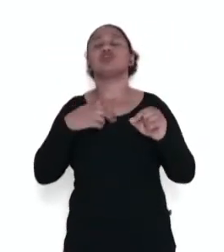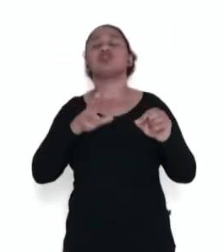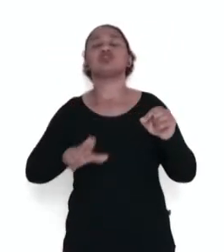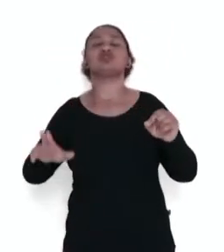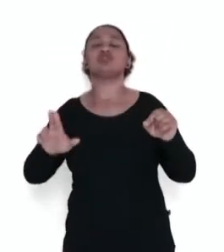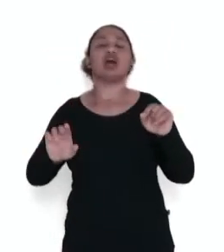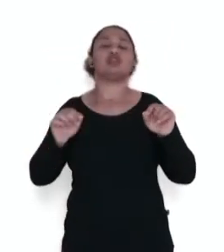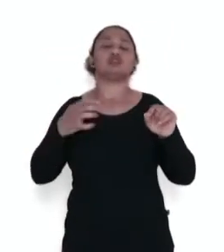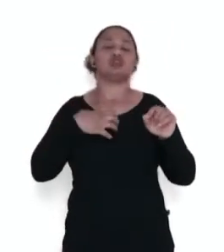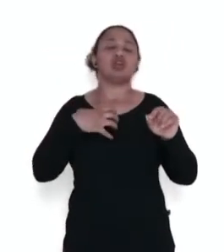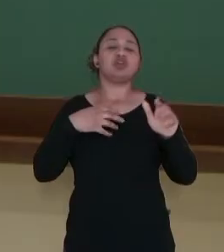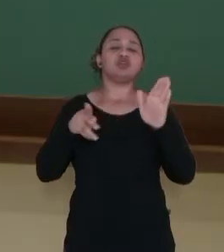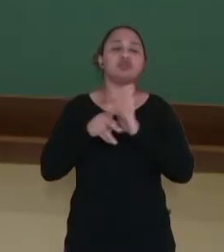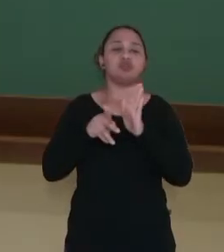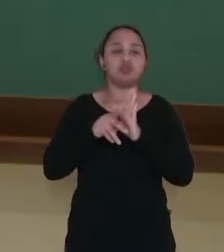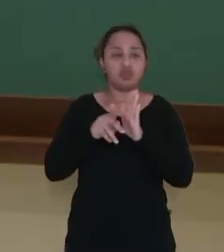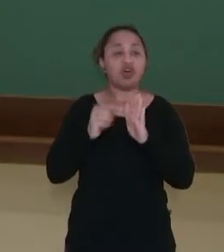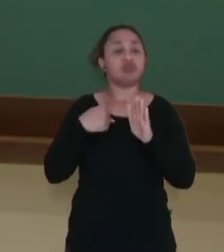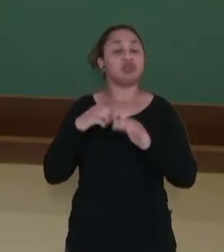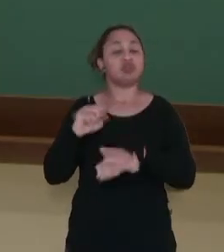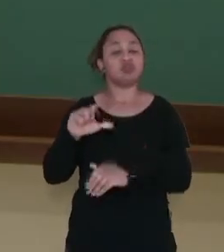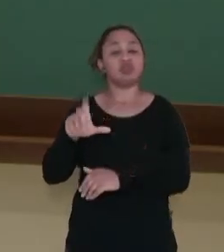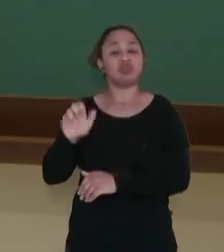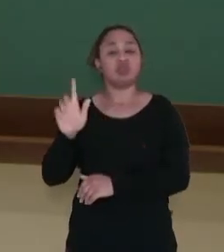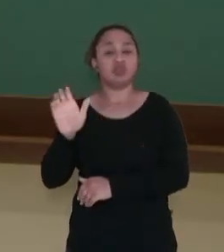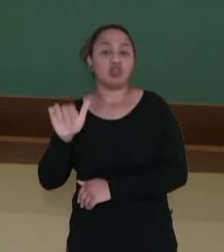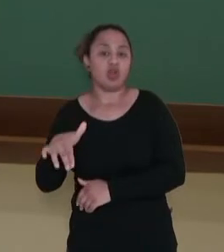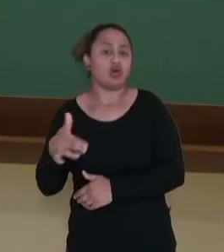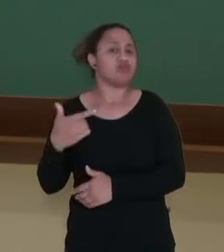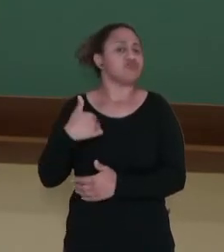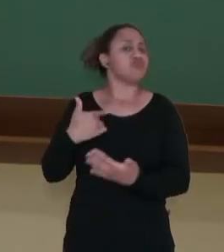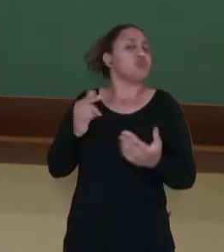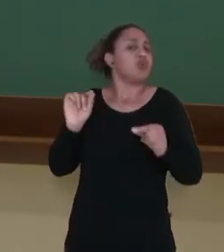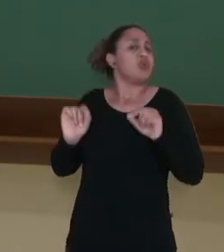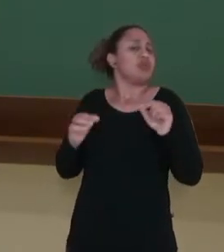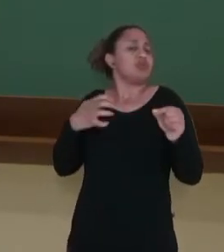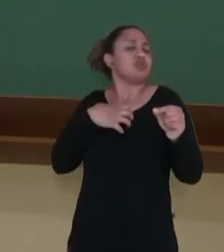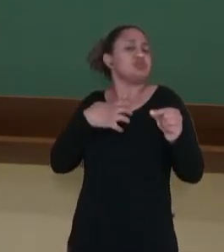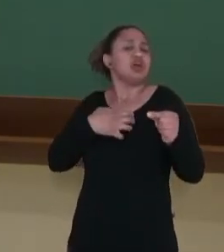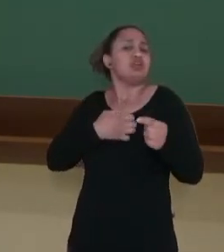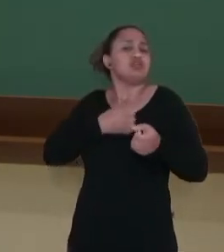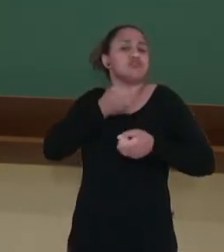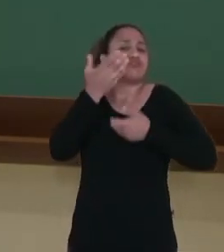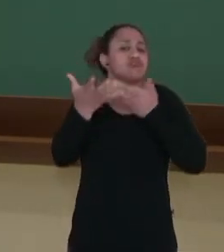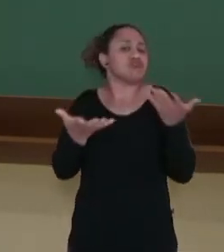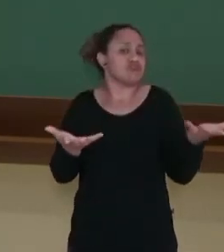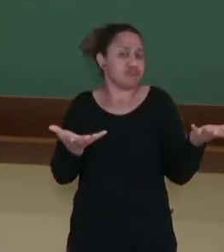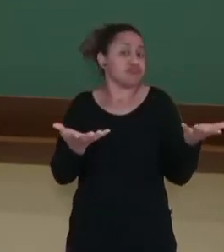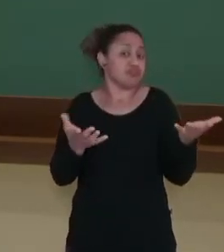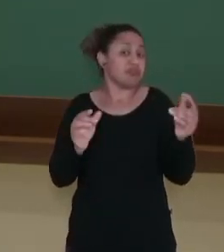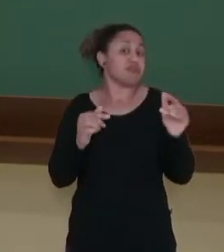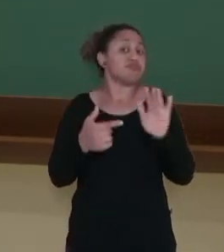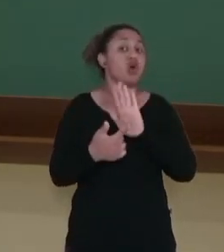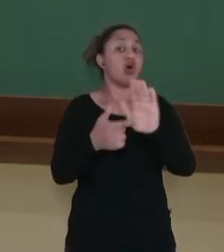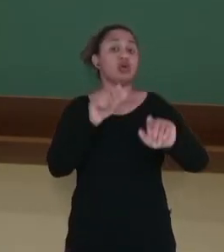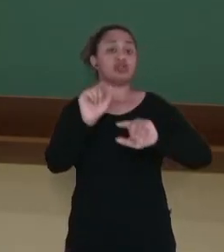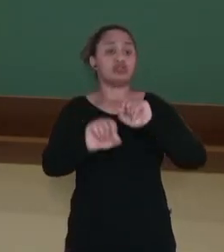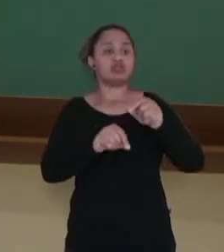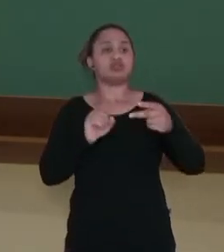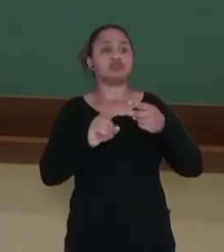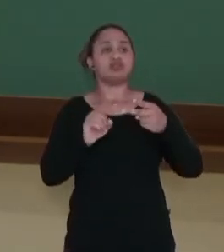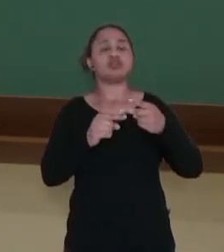sonoro é usado no slogan? Sonoro, estou falando de som. O que ele usa ali na sonoridade? Que